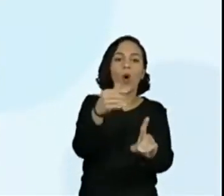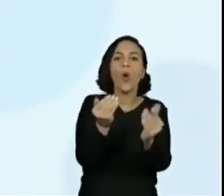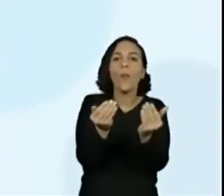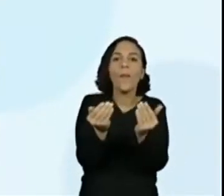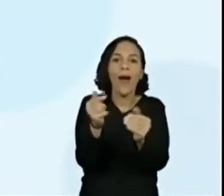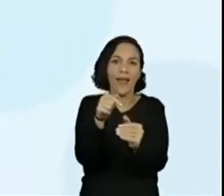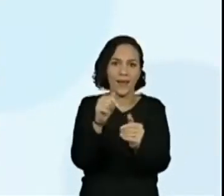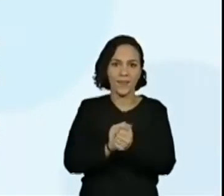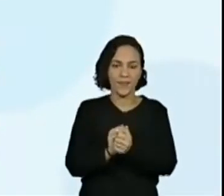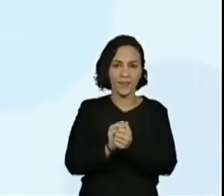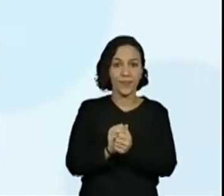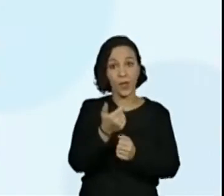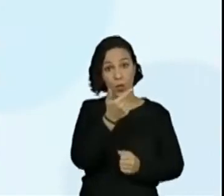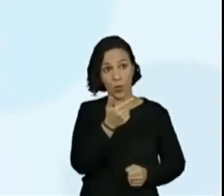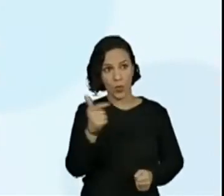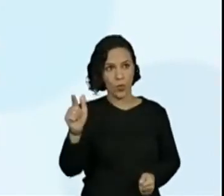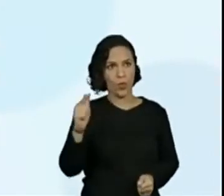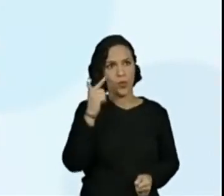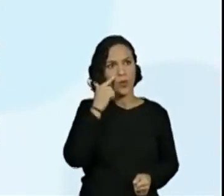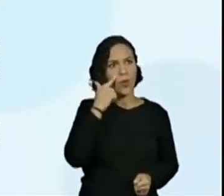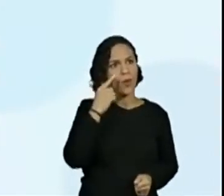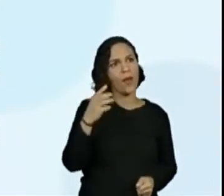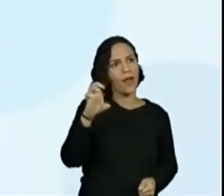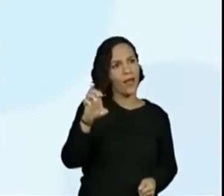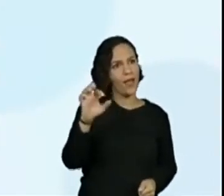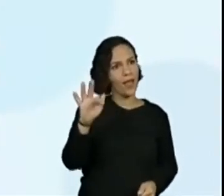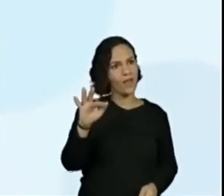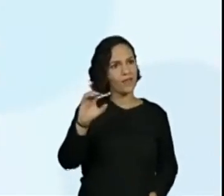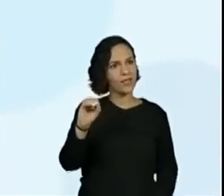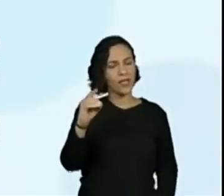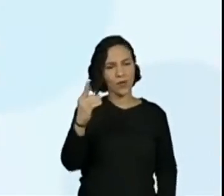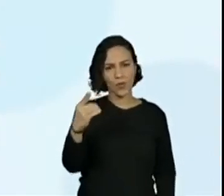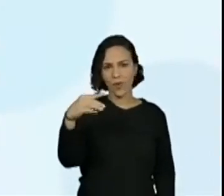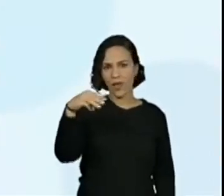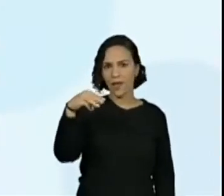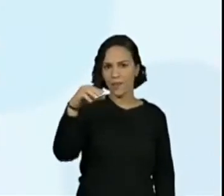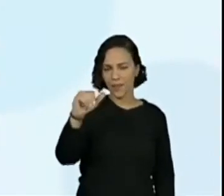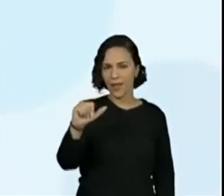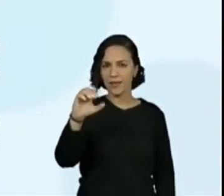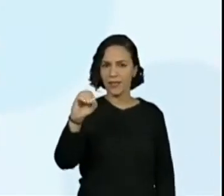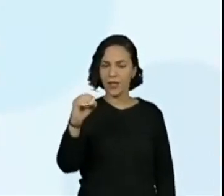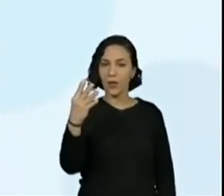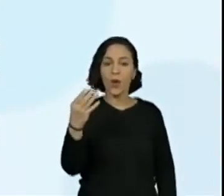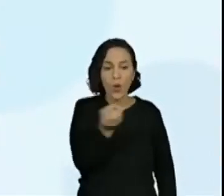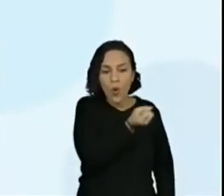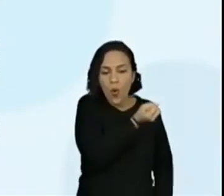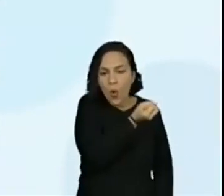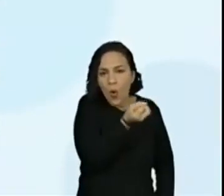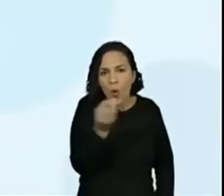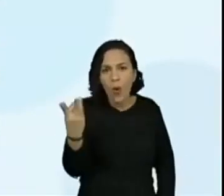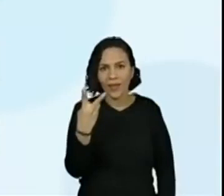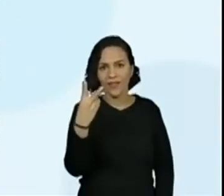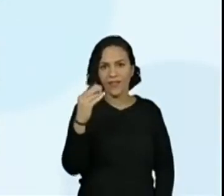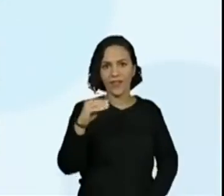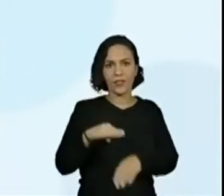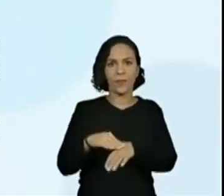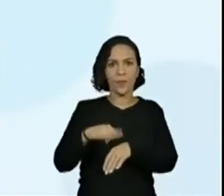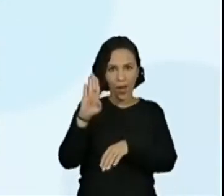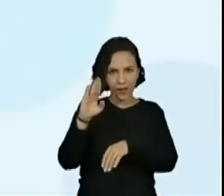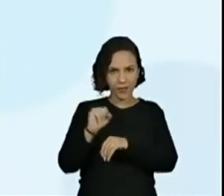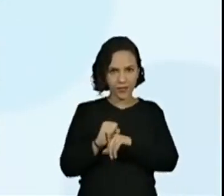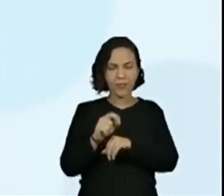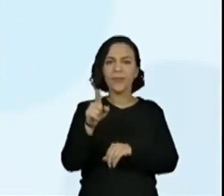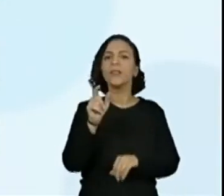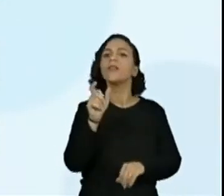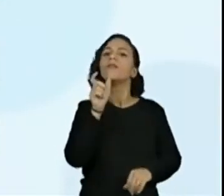a quantidade de objetos de coleções de no mínimo 20 unidades e apresentar o resultado por registros